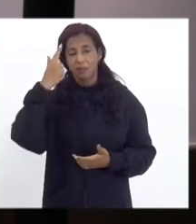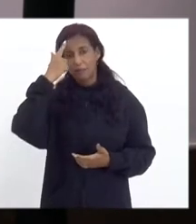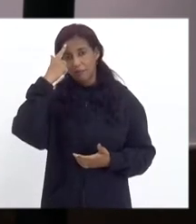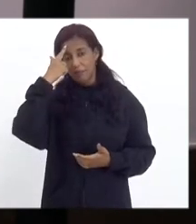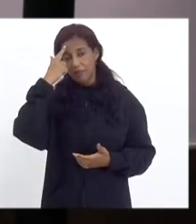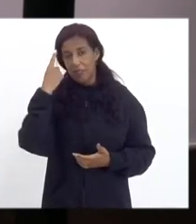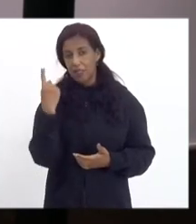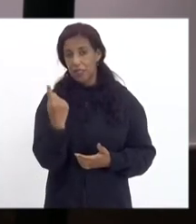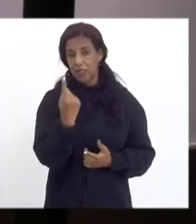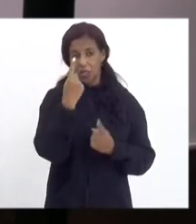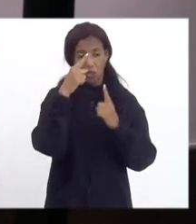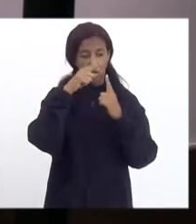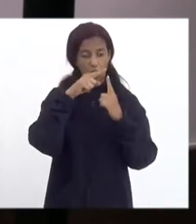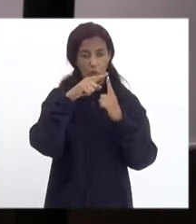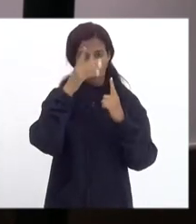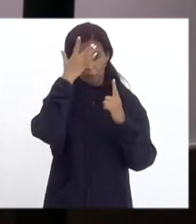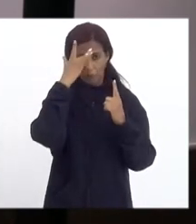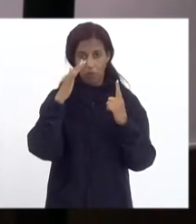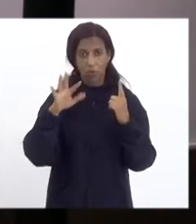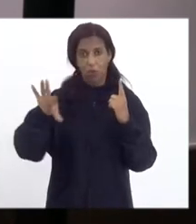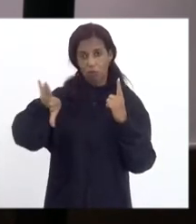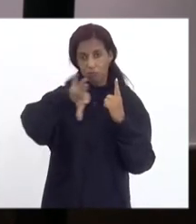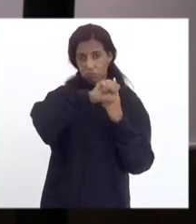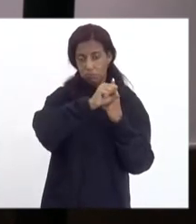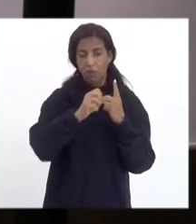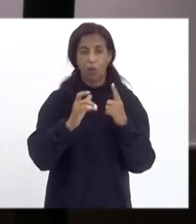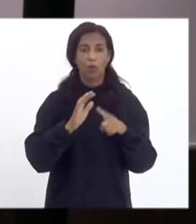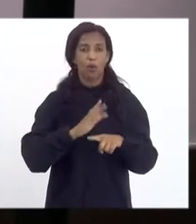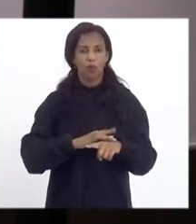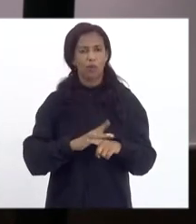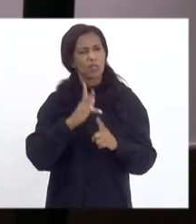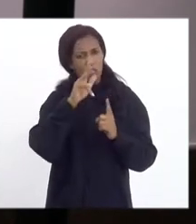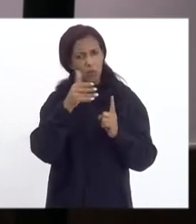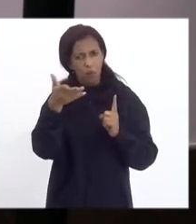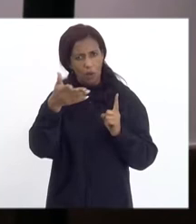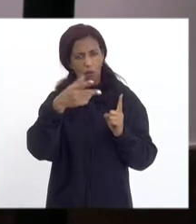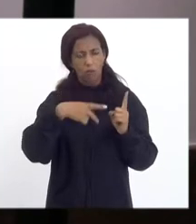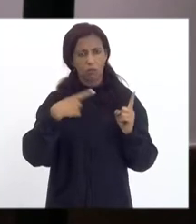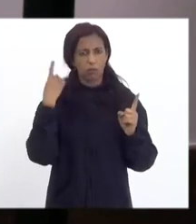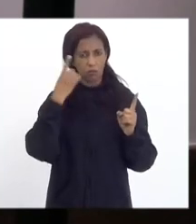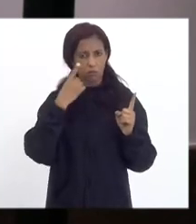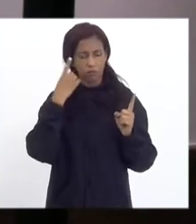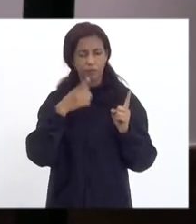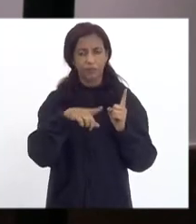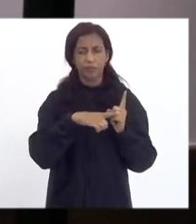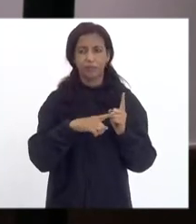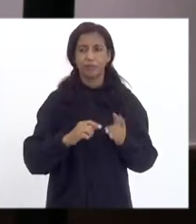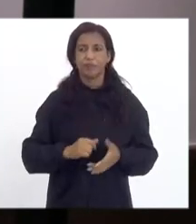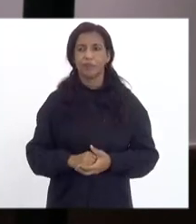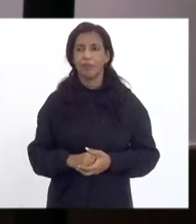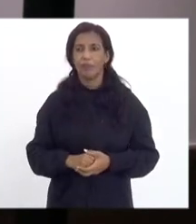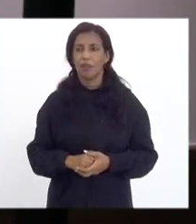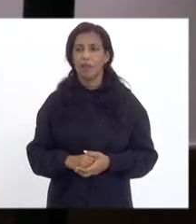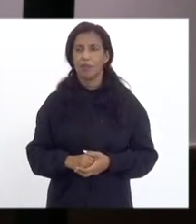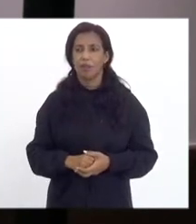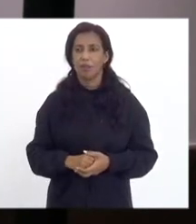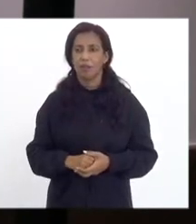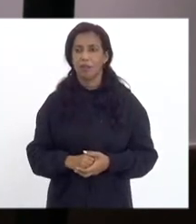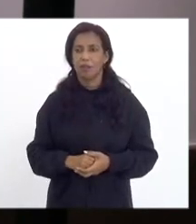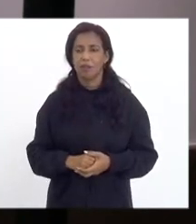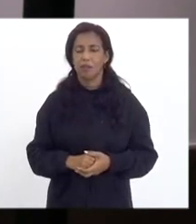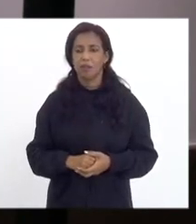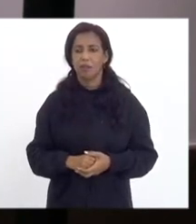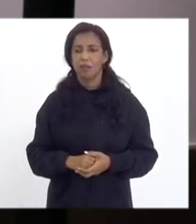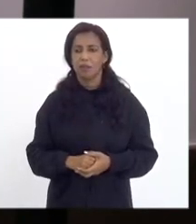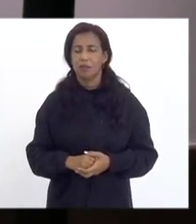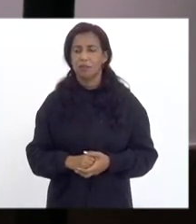um infectado, como Vossa Excelência foi, antes de ser vacinado, corresponderia,